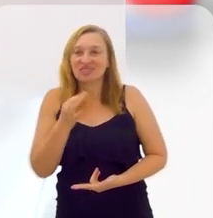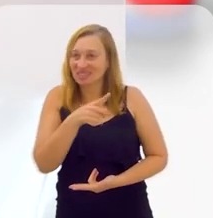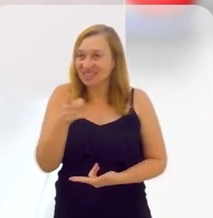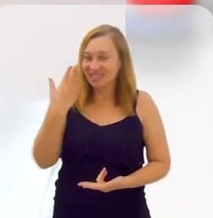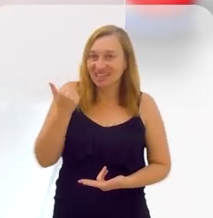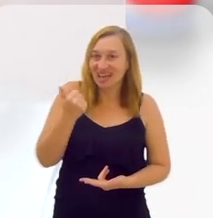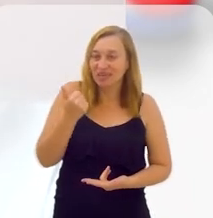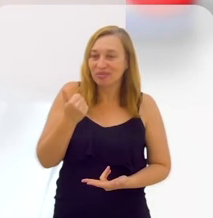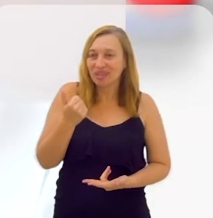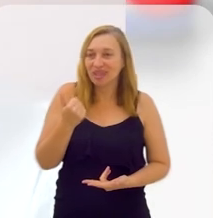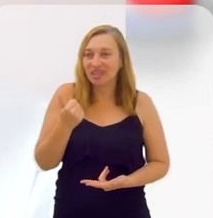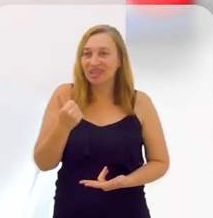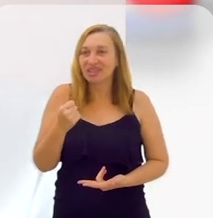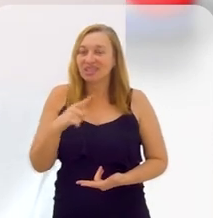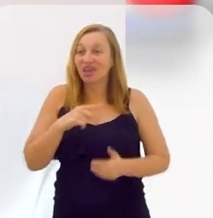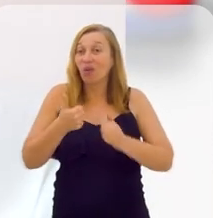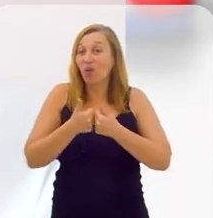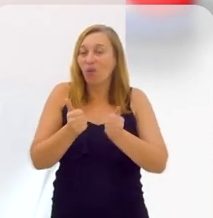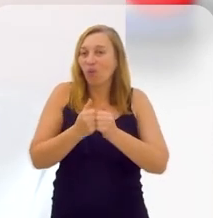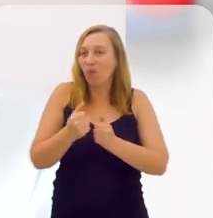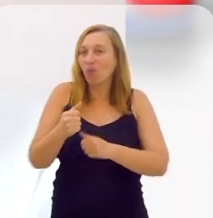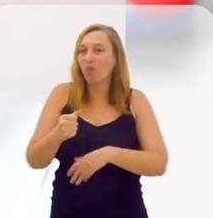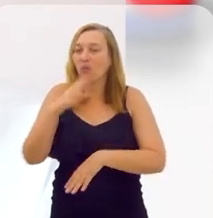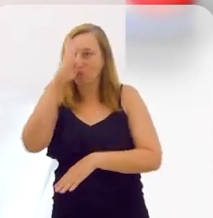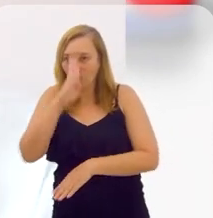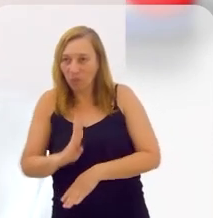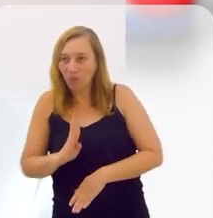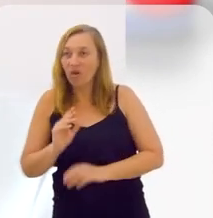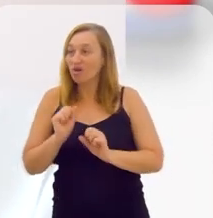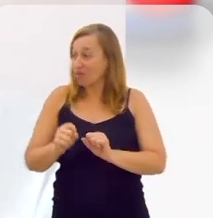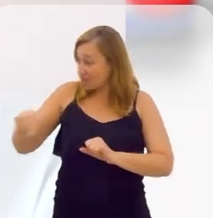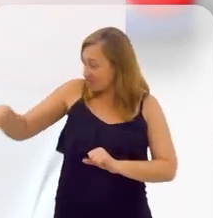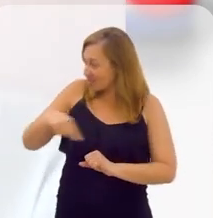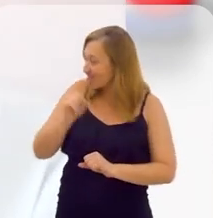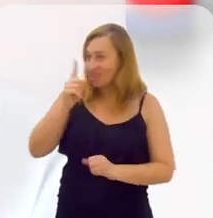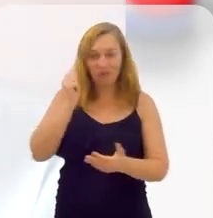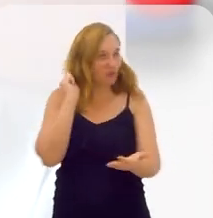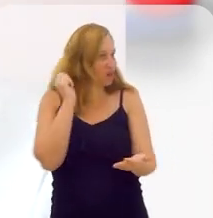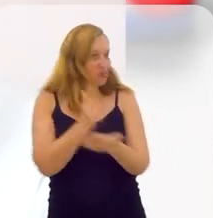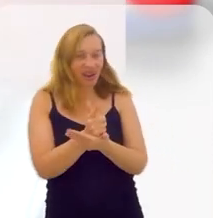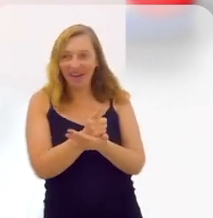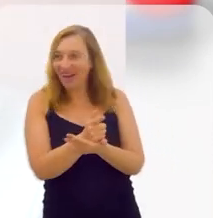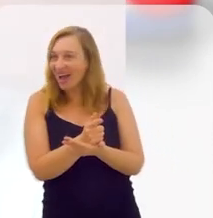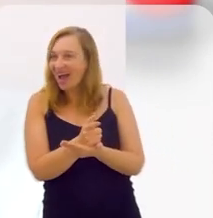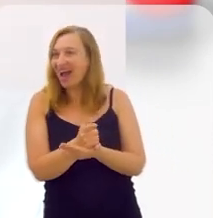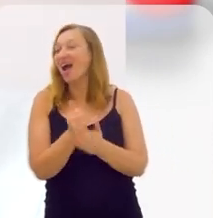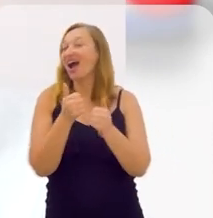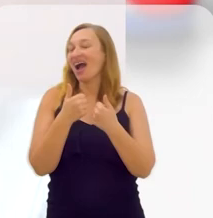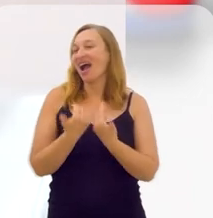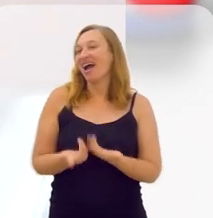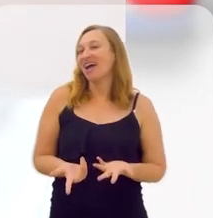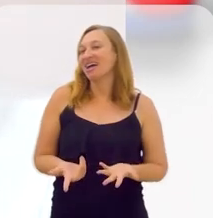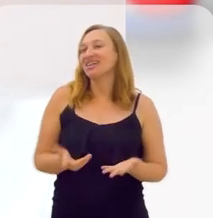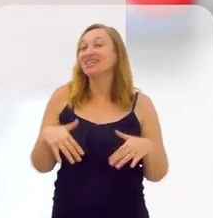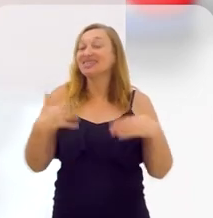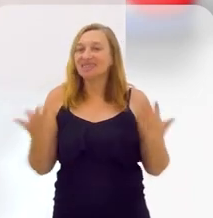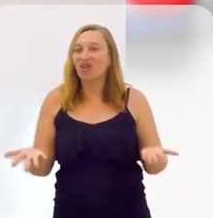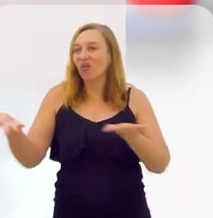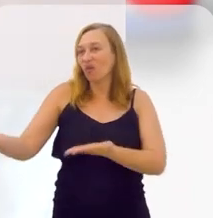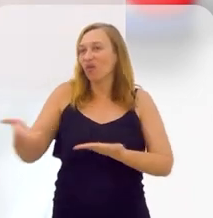Não sei se vocês sabem, aqui nós temos um ônibus gratuito, então você pode vir e não vai pagar para andar no ônibus.